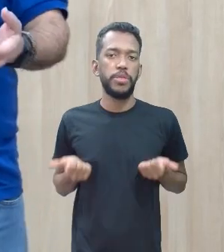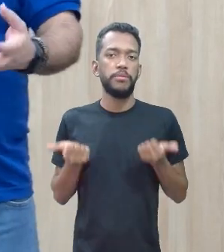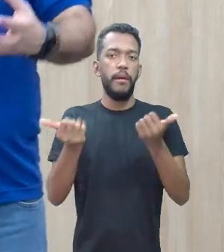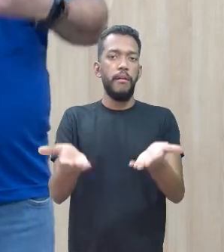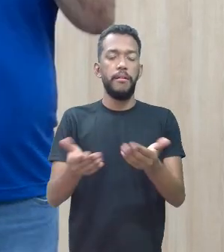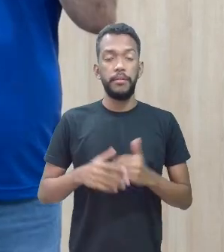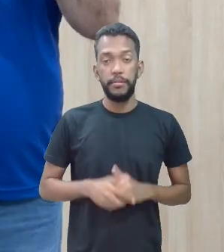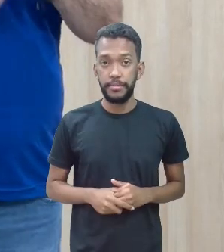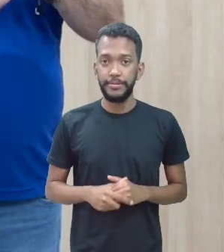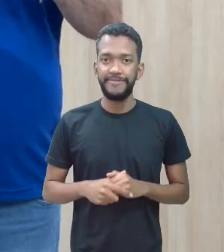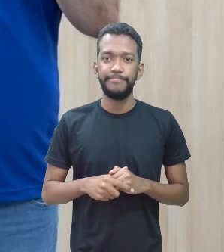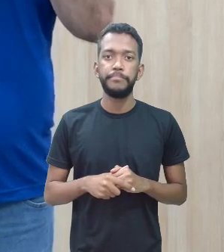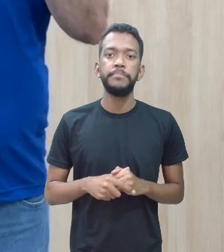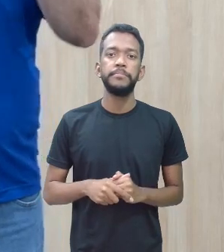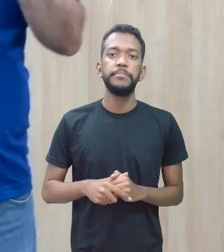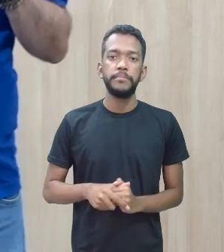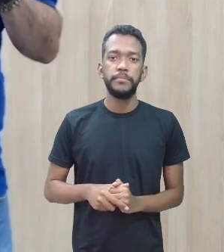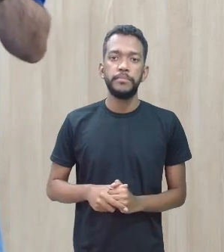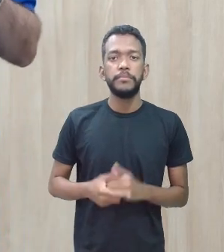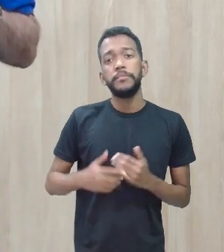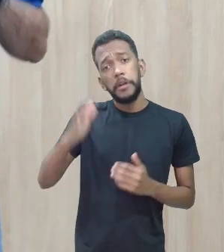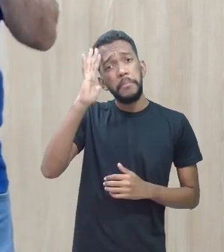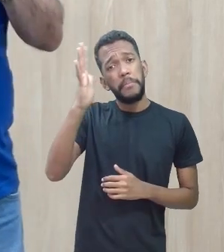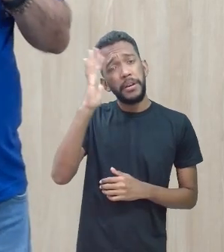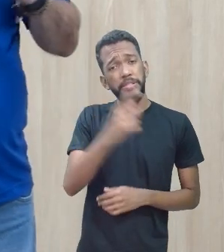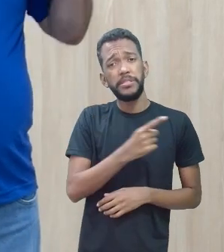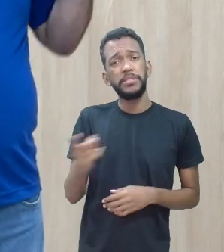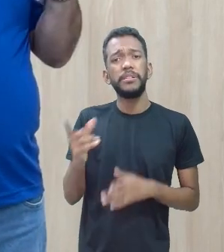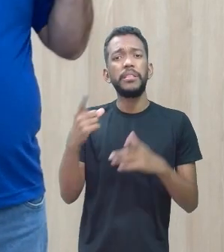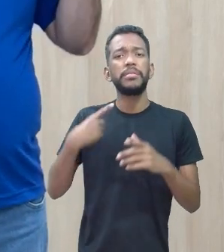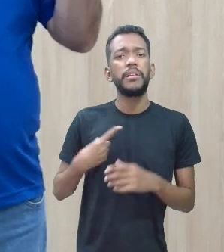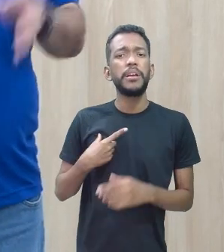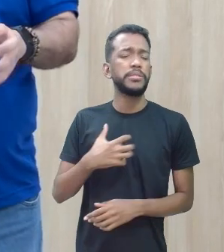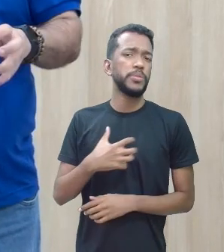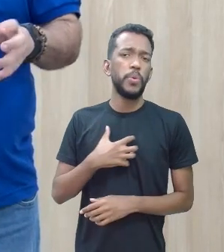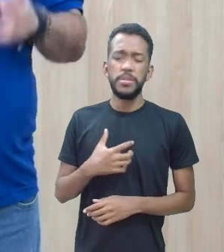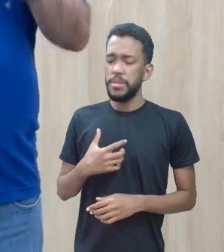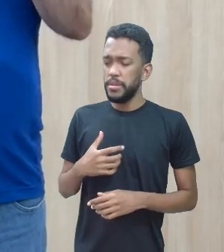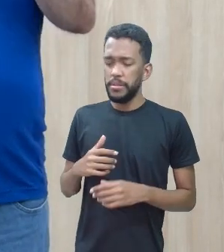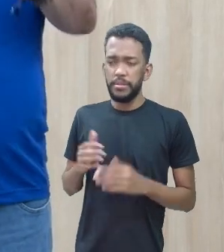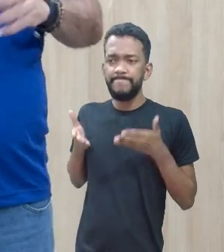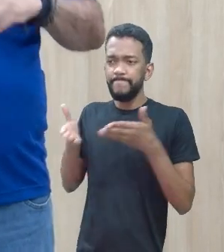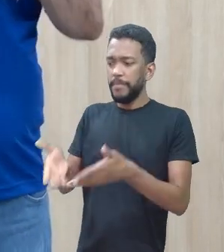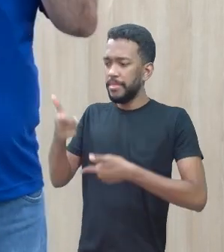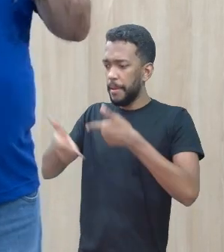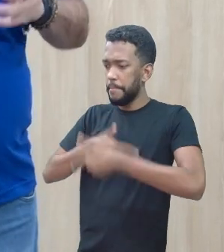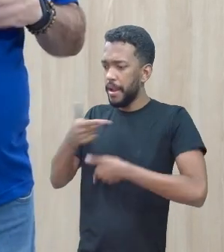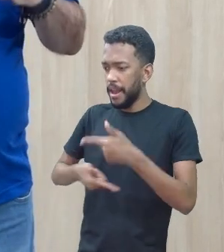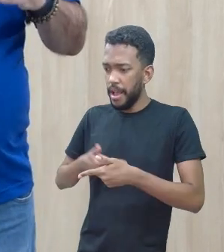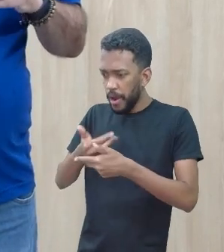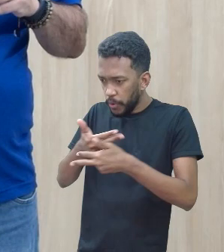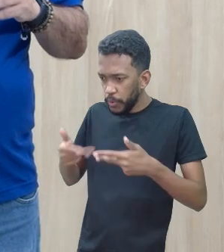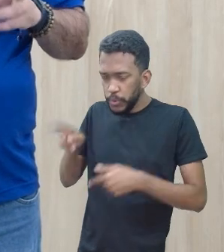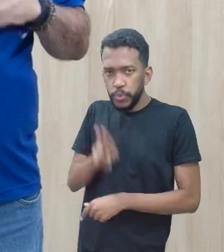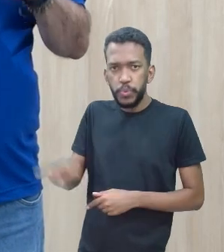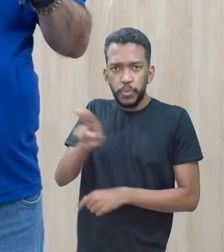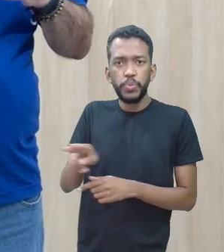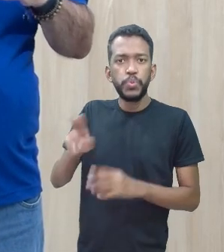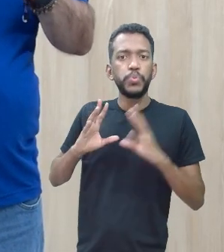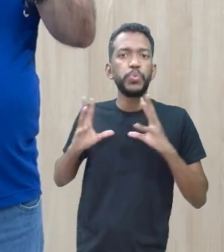oferecendo. Imagine você ter uma situação onde você vai trabalhar e tudo que você